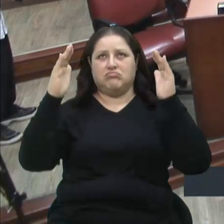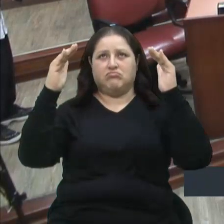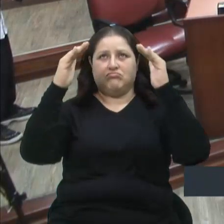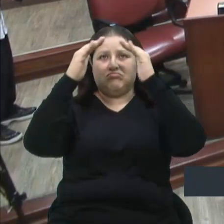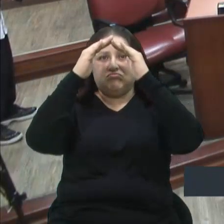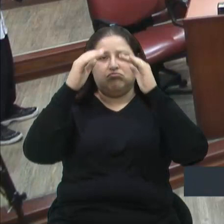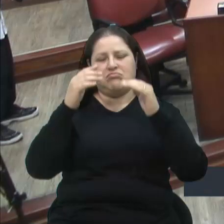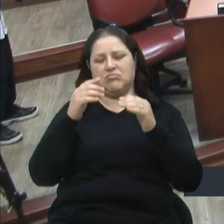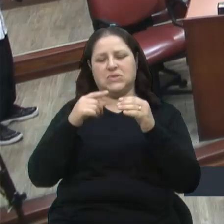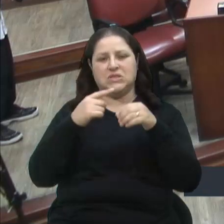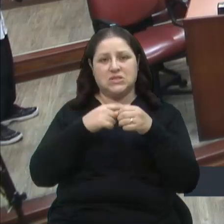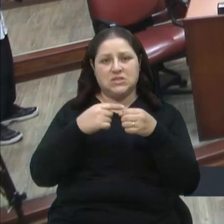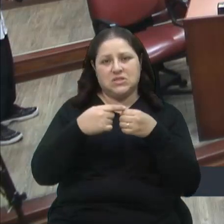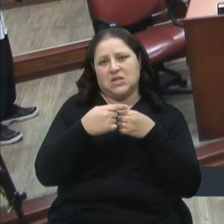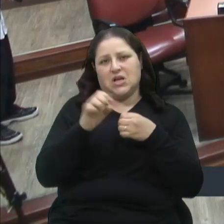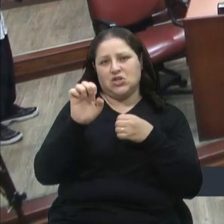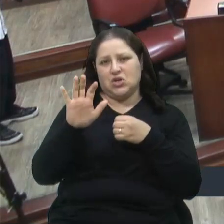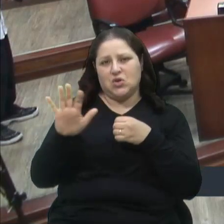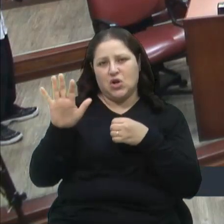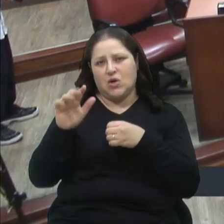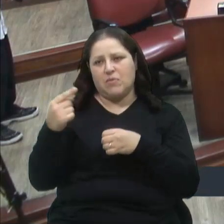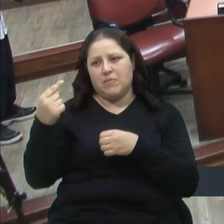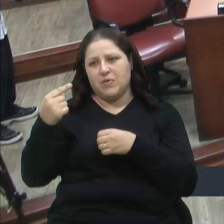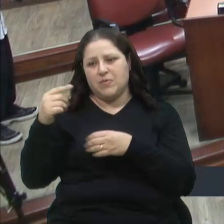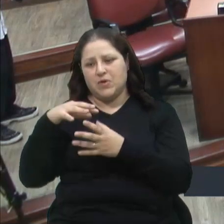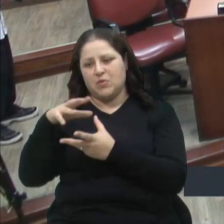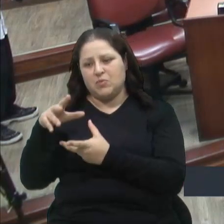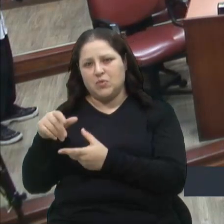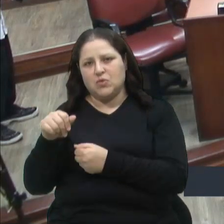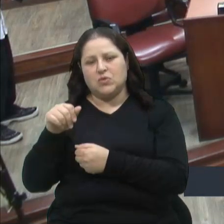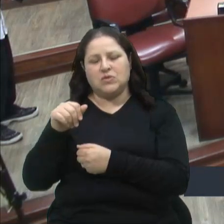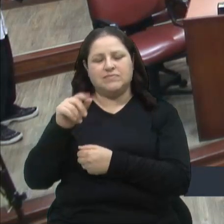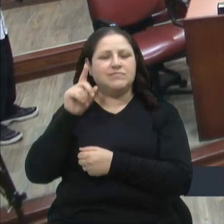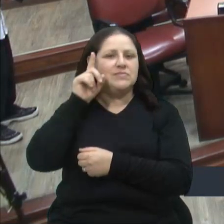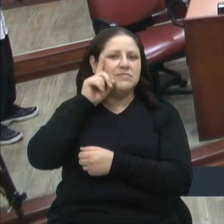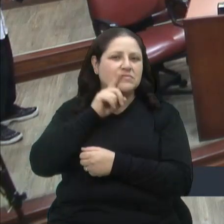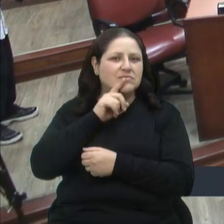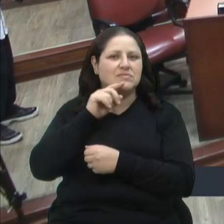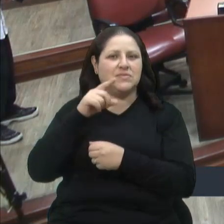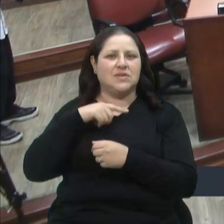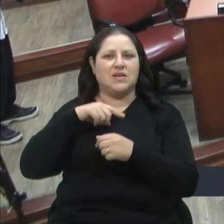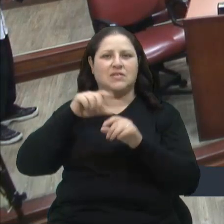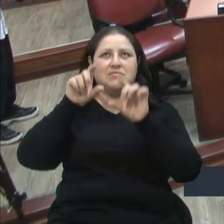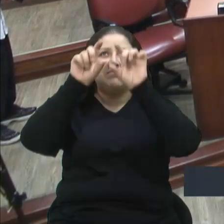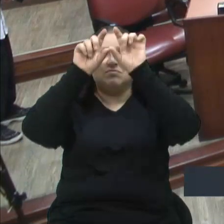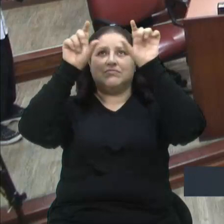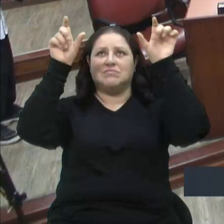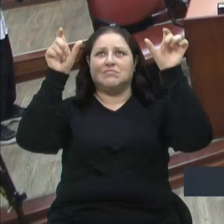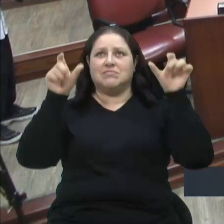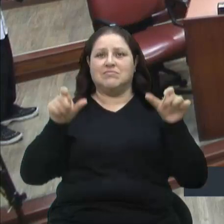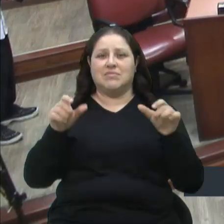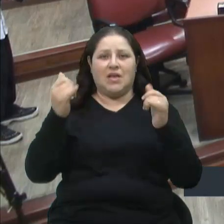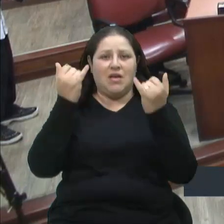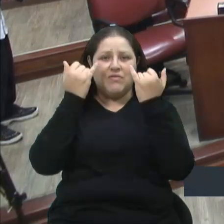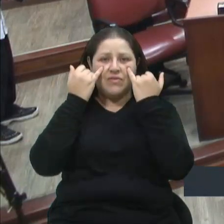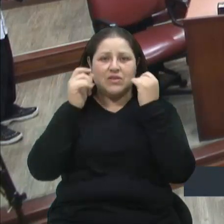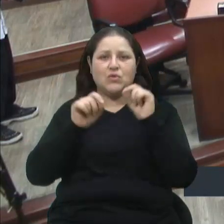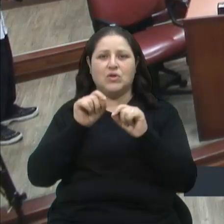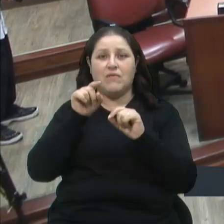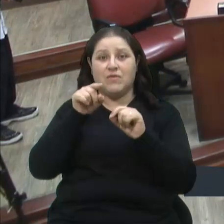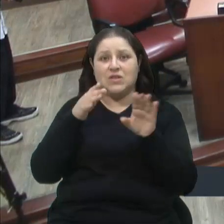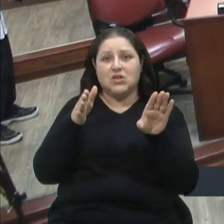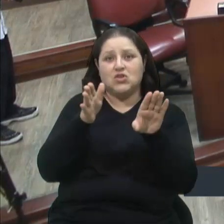mundo, né, Europa, até mesmo Estados Unidos, eles têm aquela, você está chegando na cidade e tal. Isso às